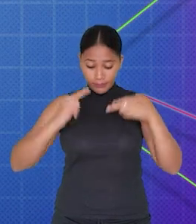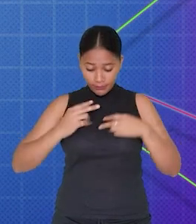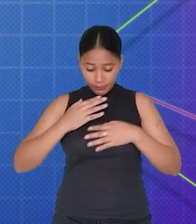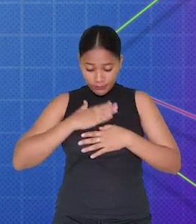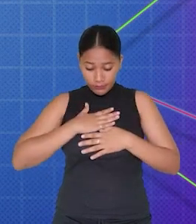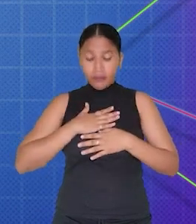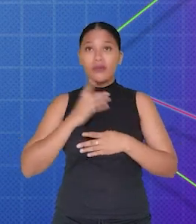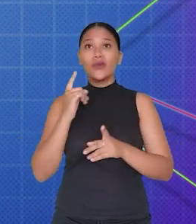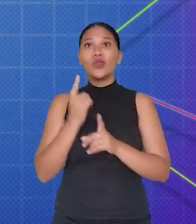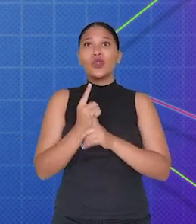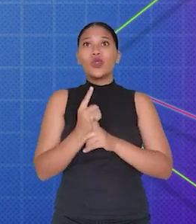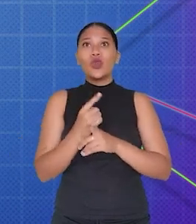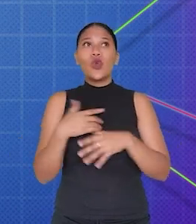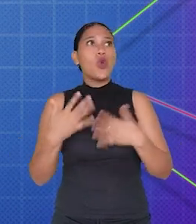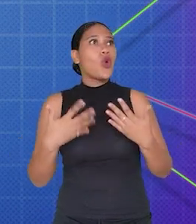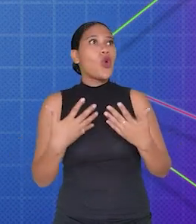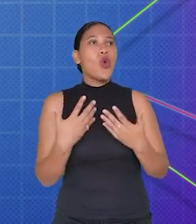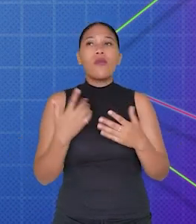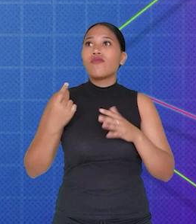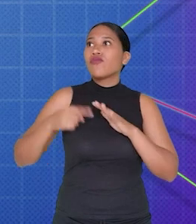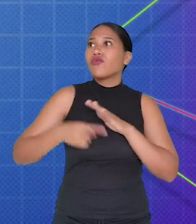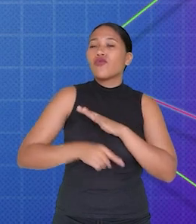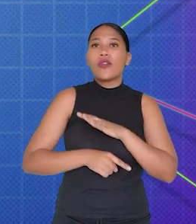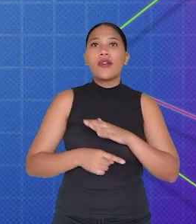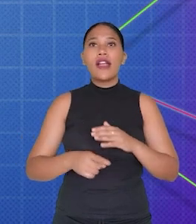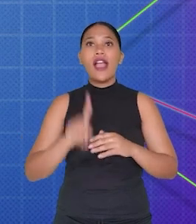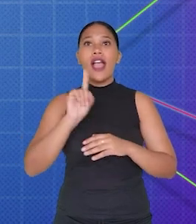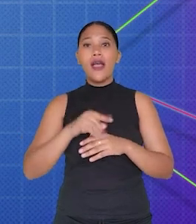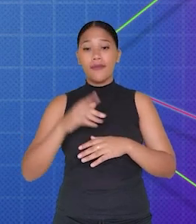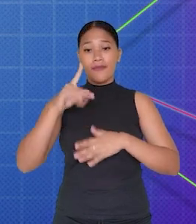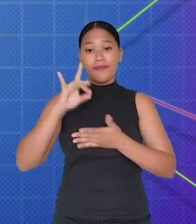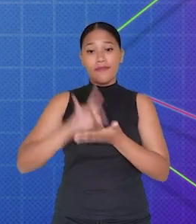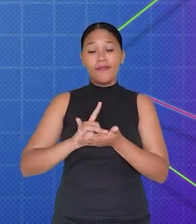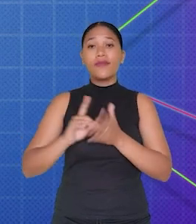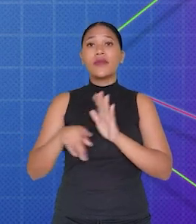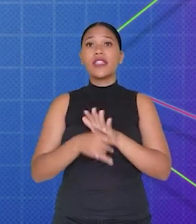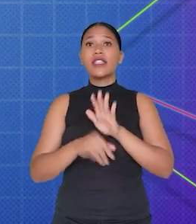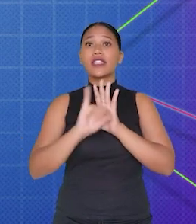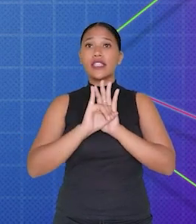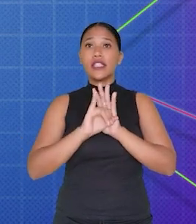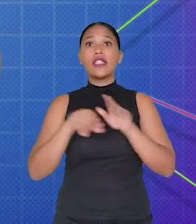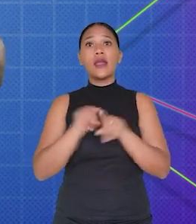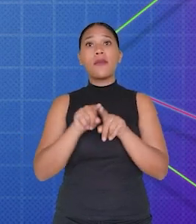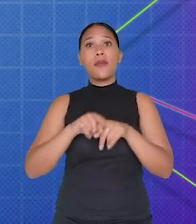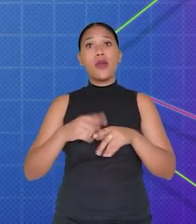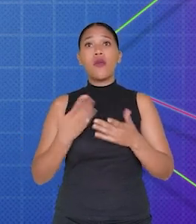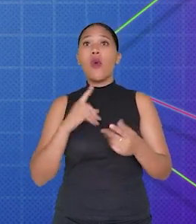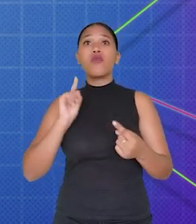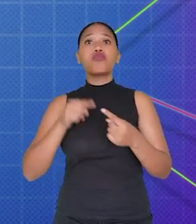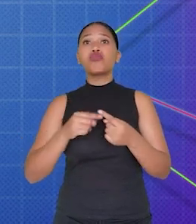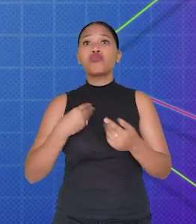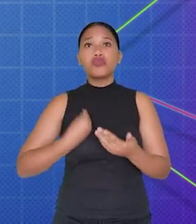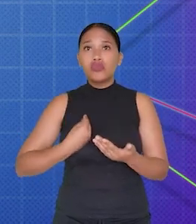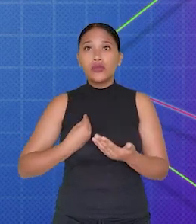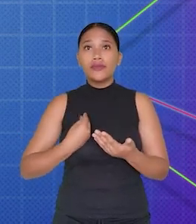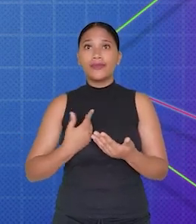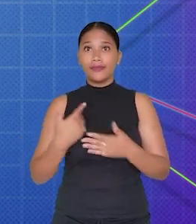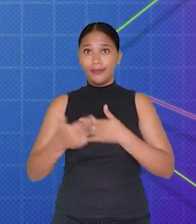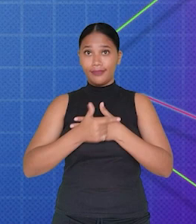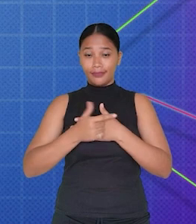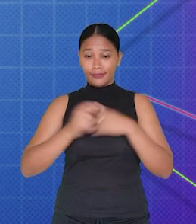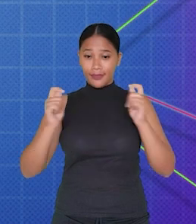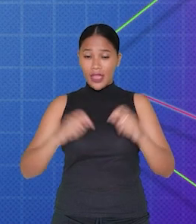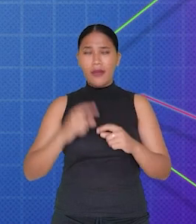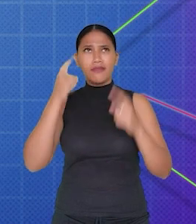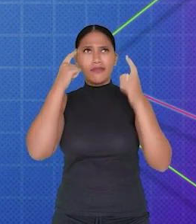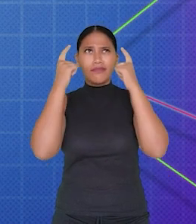mesmo. Esse arco se concentra na jornada de um personagem para descobrir sua verdadeira identidade e propósito na vida. O